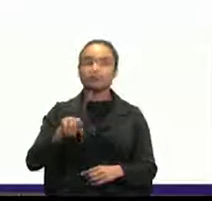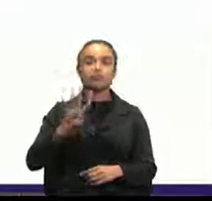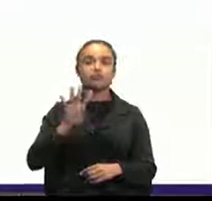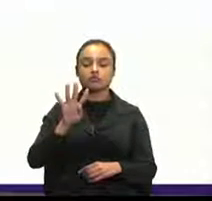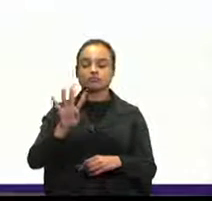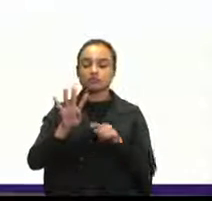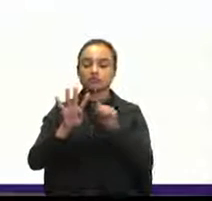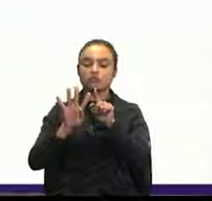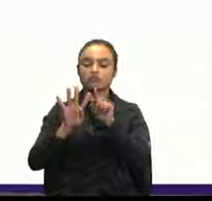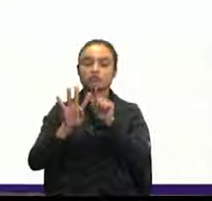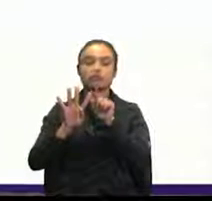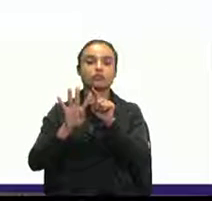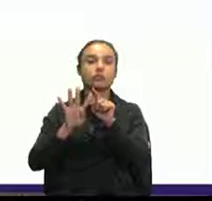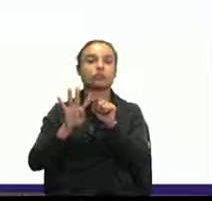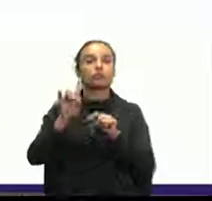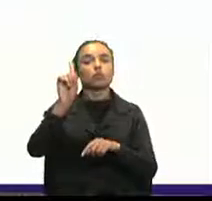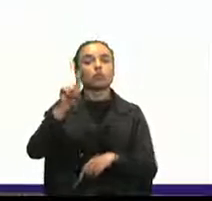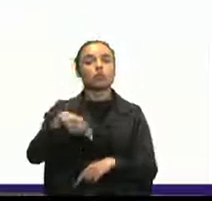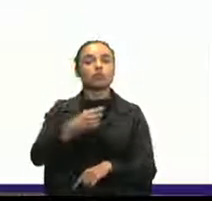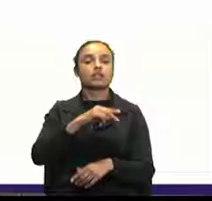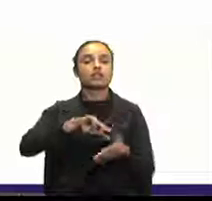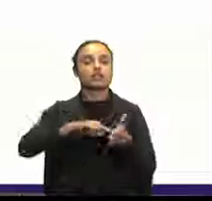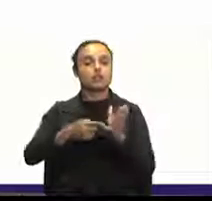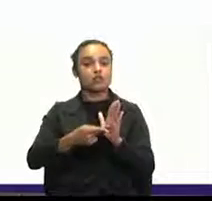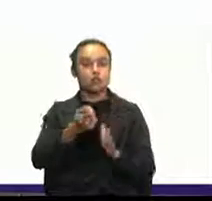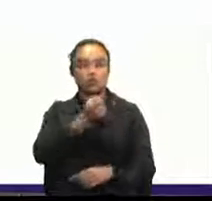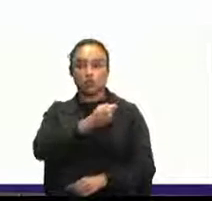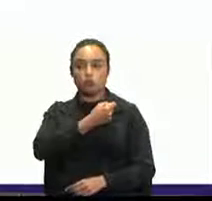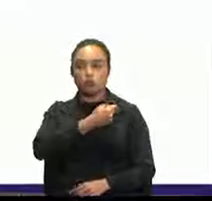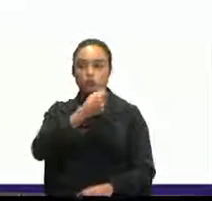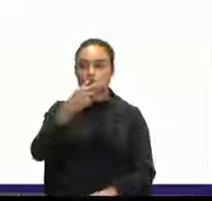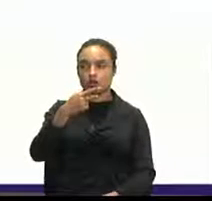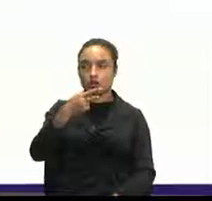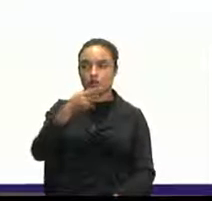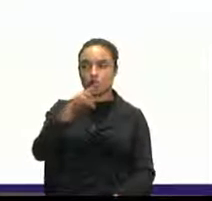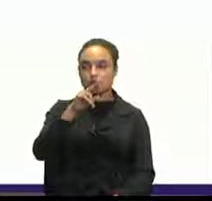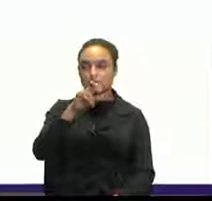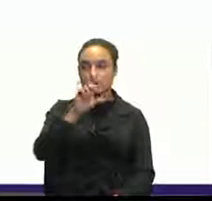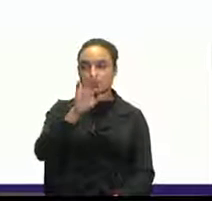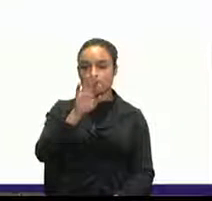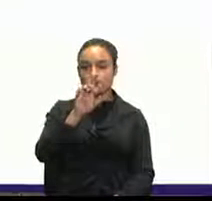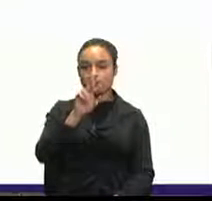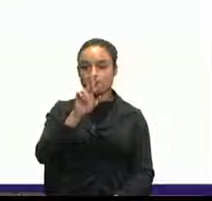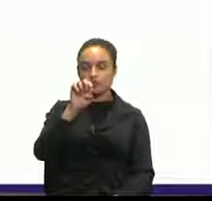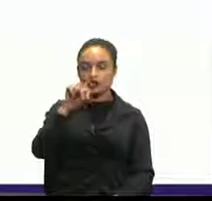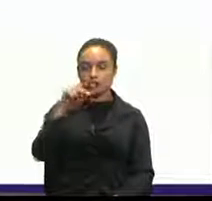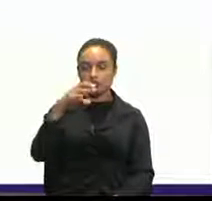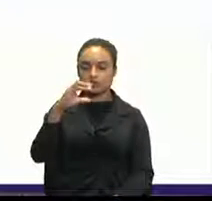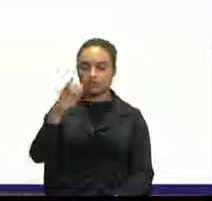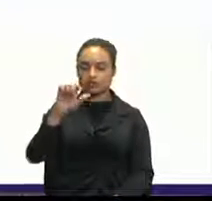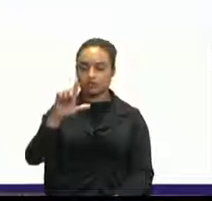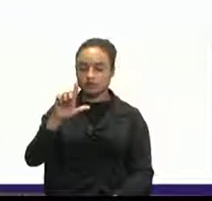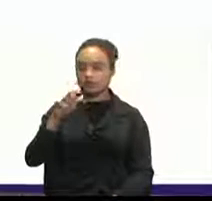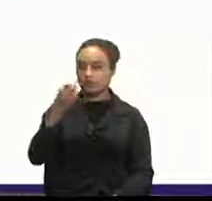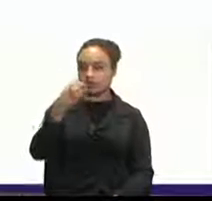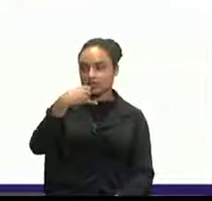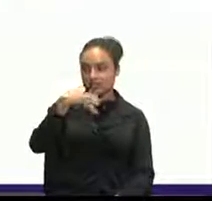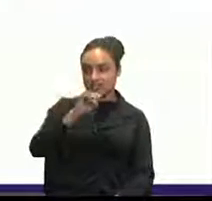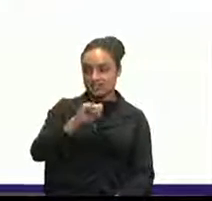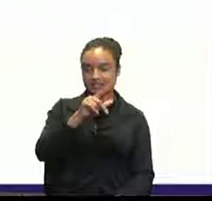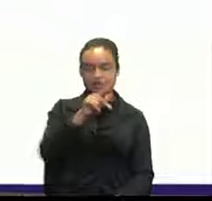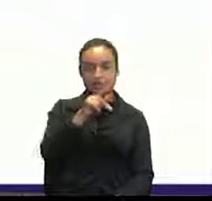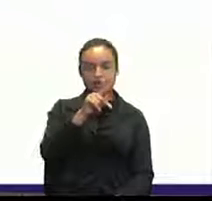preferencial tudo bem agora se eu tenho uma ação petro 3